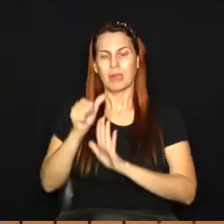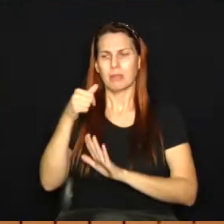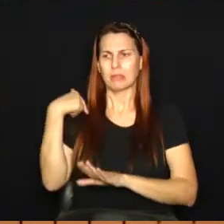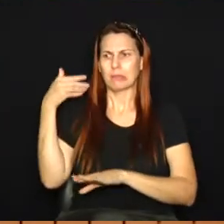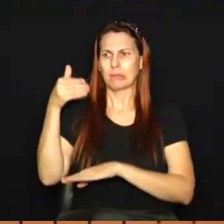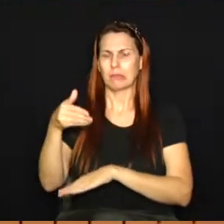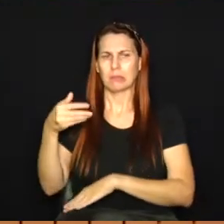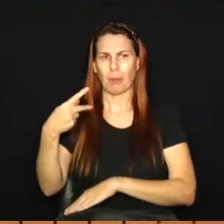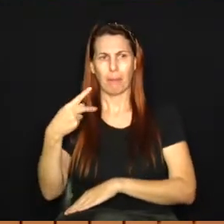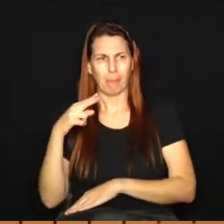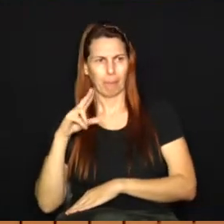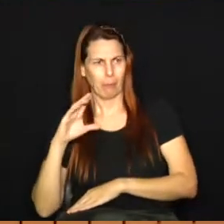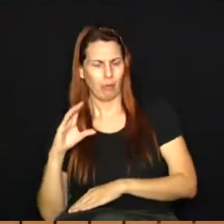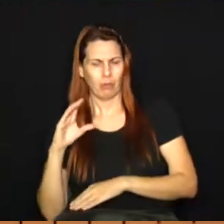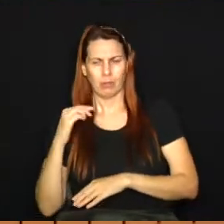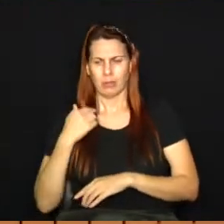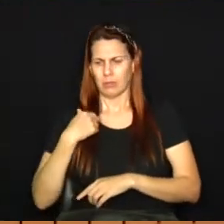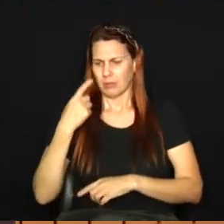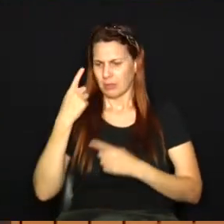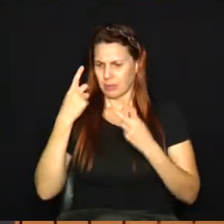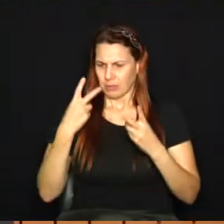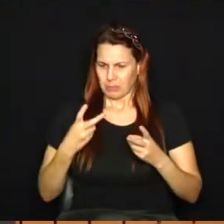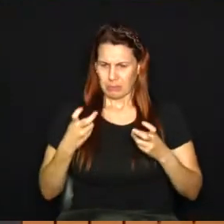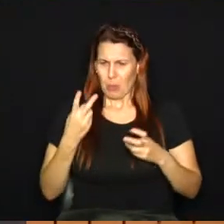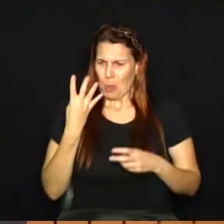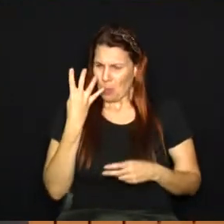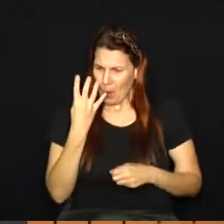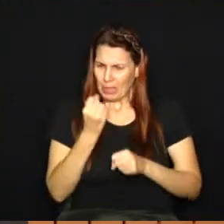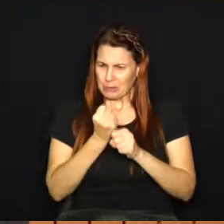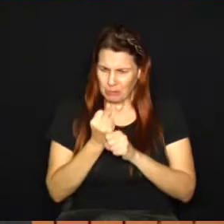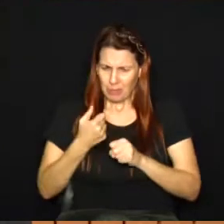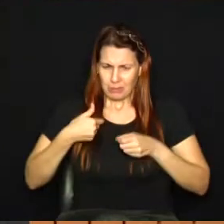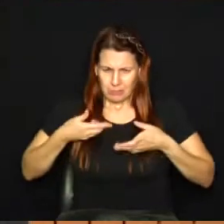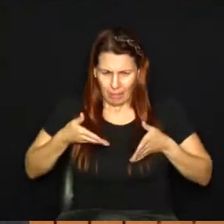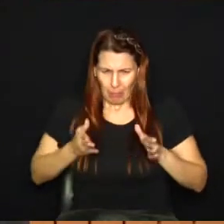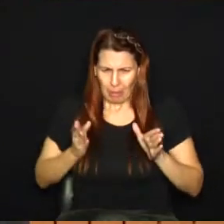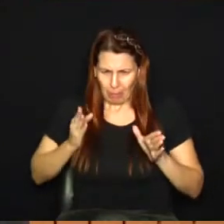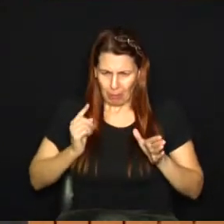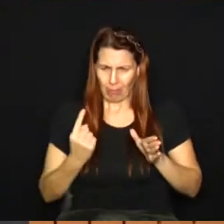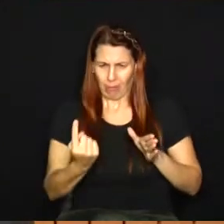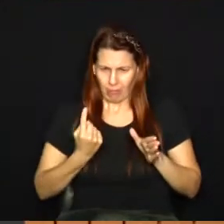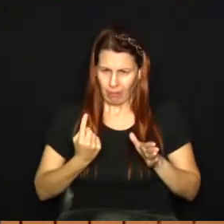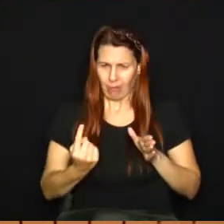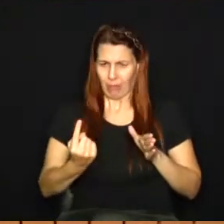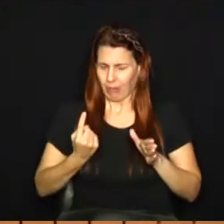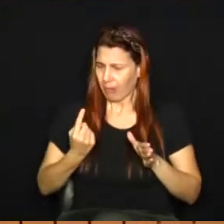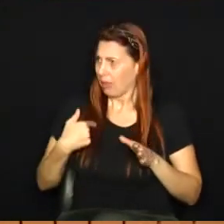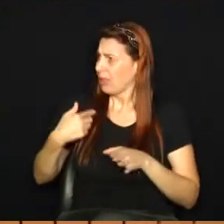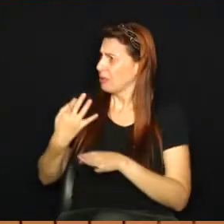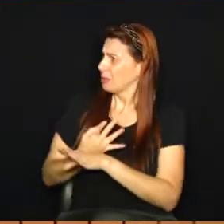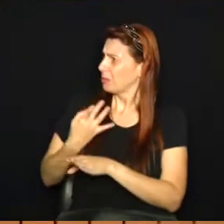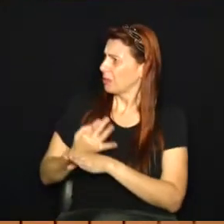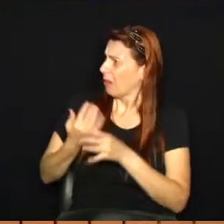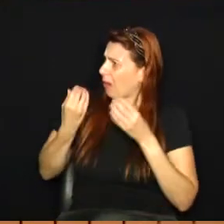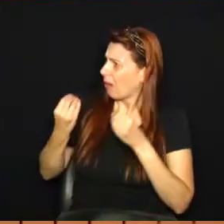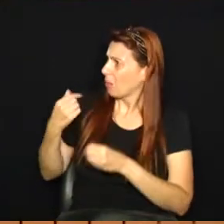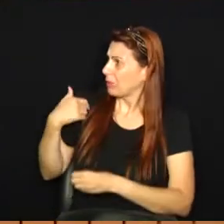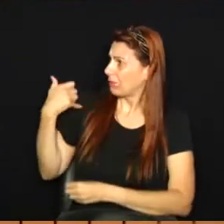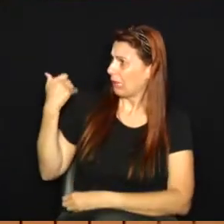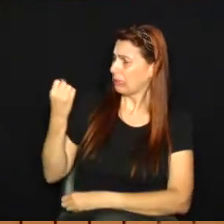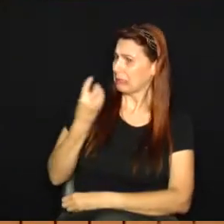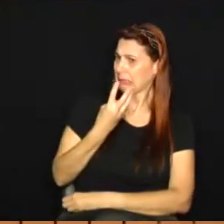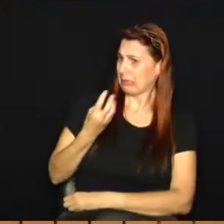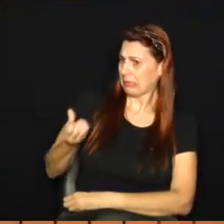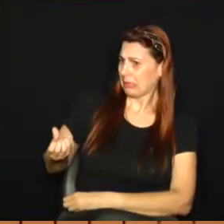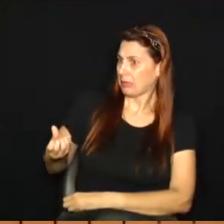tenho 4 anos para fazer esse caminho todo dia. Meu Deus, será que eu vou aguentar? Porque eu já tinha 36 anos de idade.